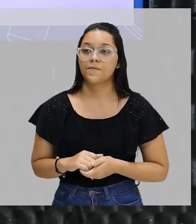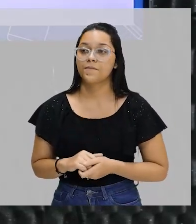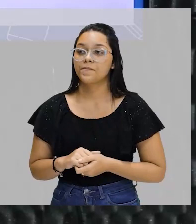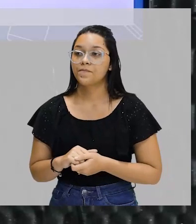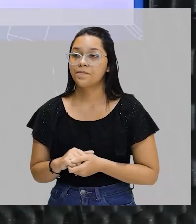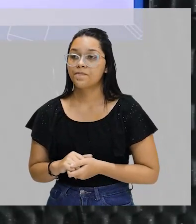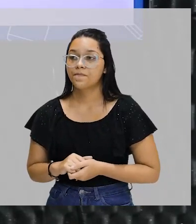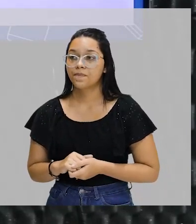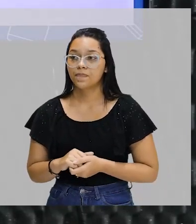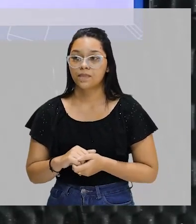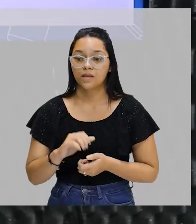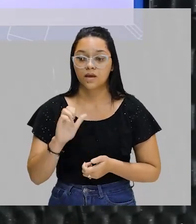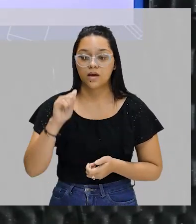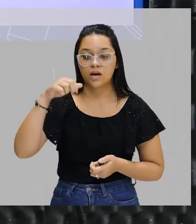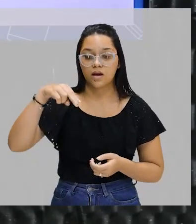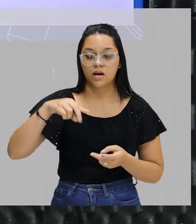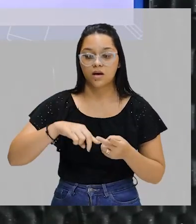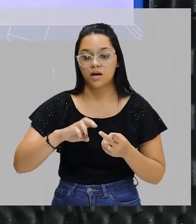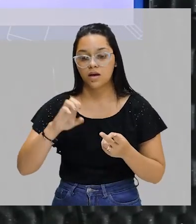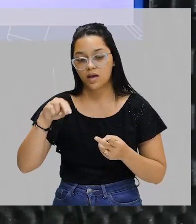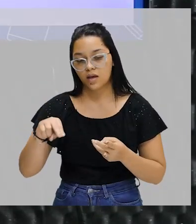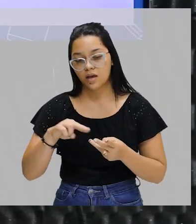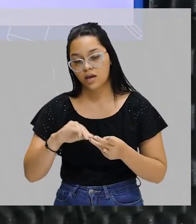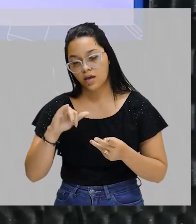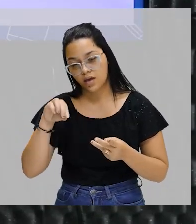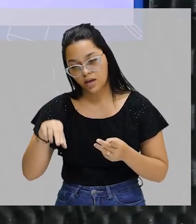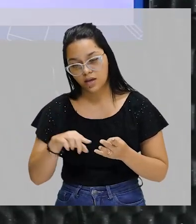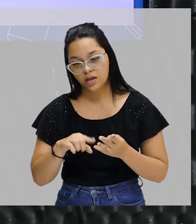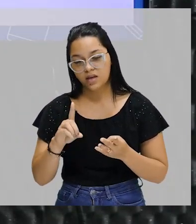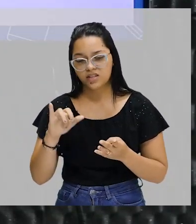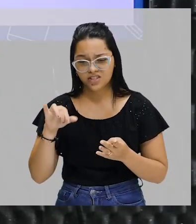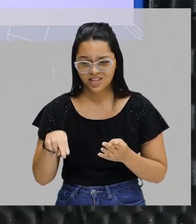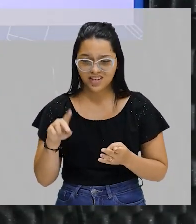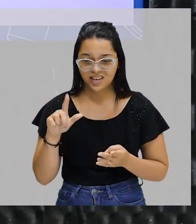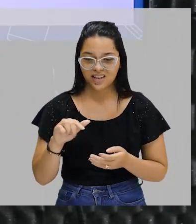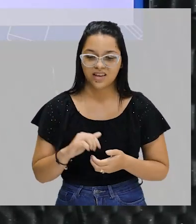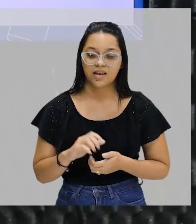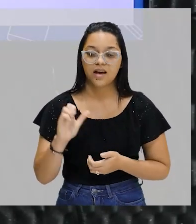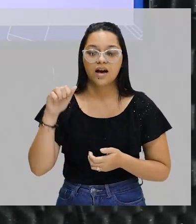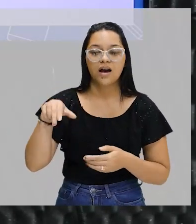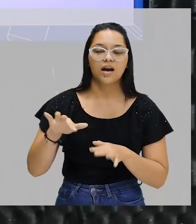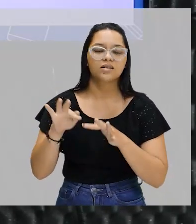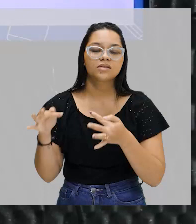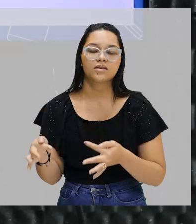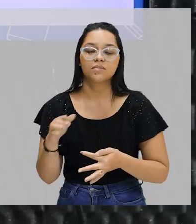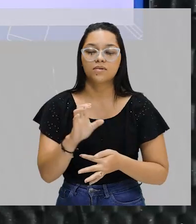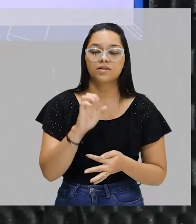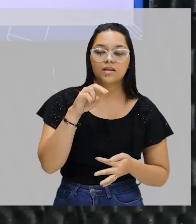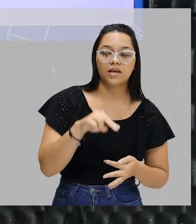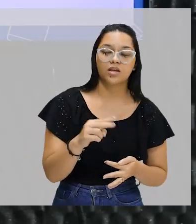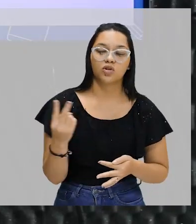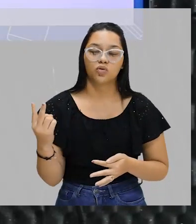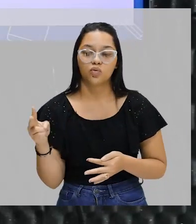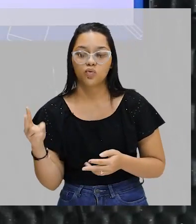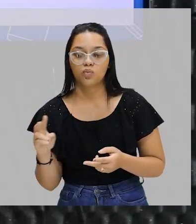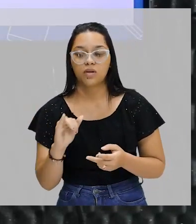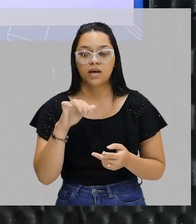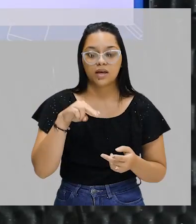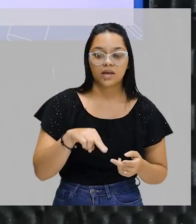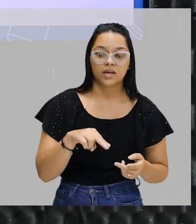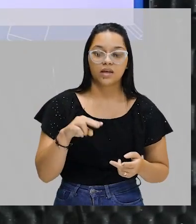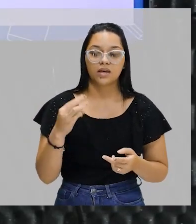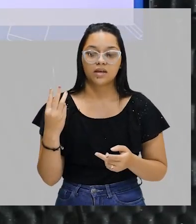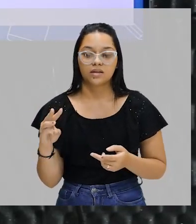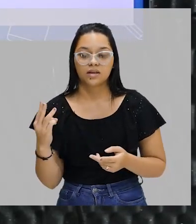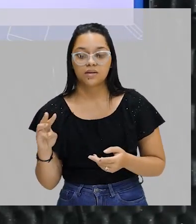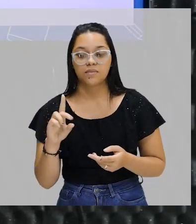carbonos. An, en, in, dien. Beleza? Brincadeira, né? An, ligações simples, aí nós destacamos. Porque